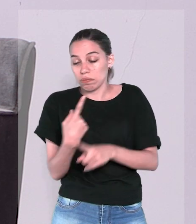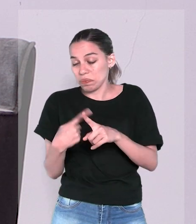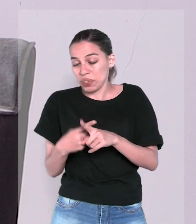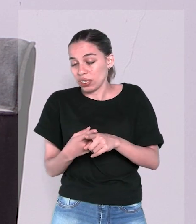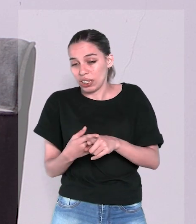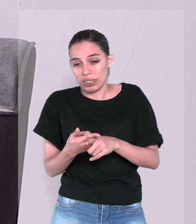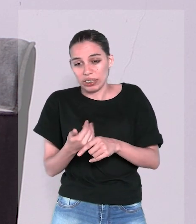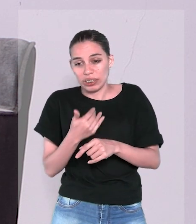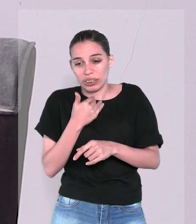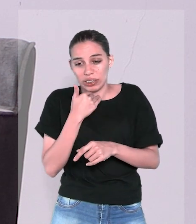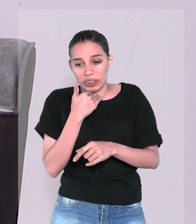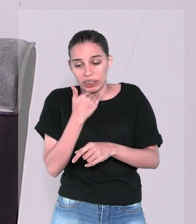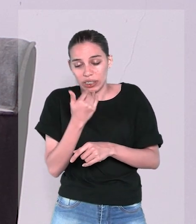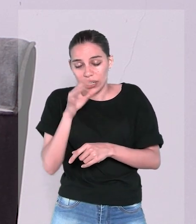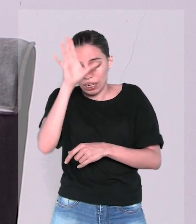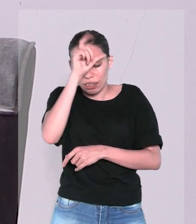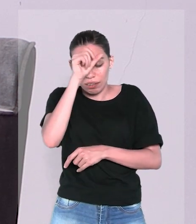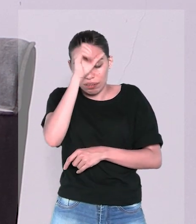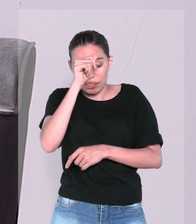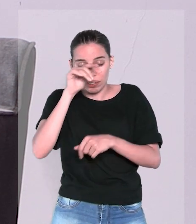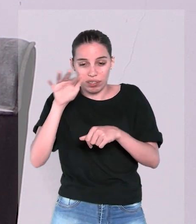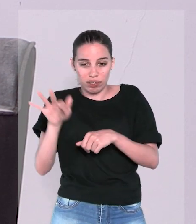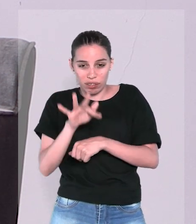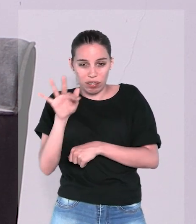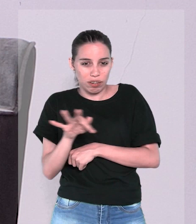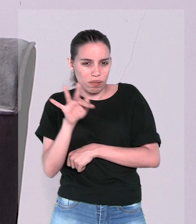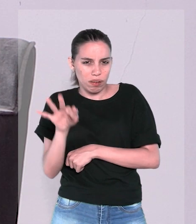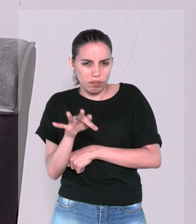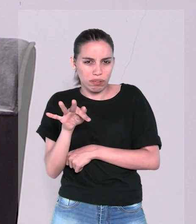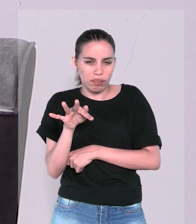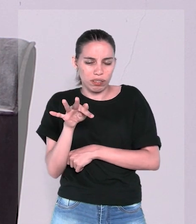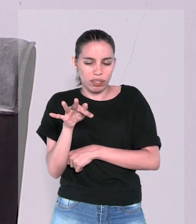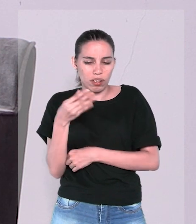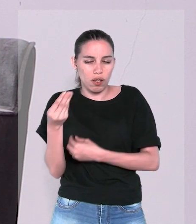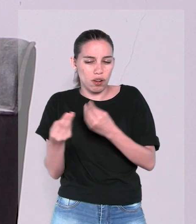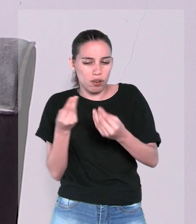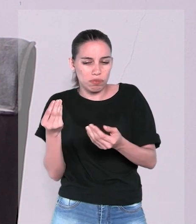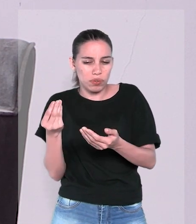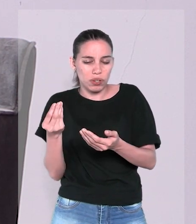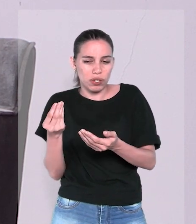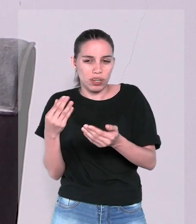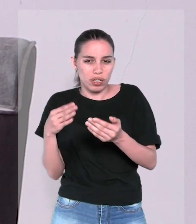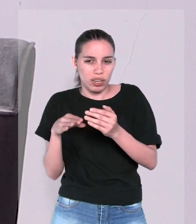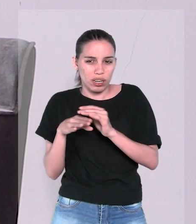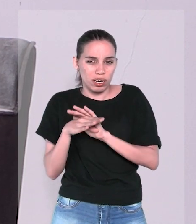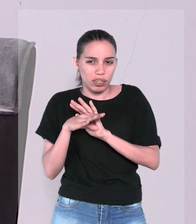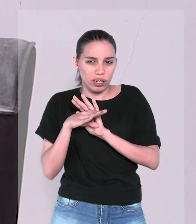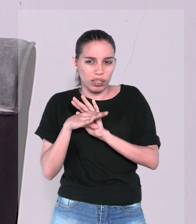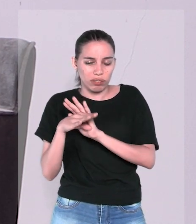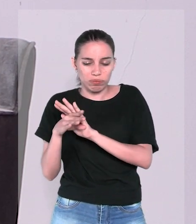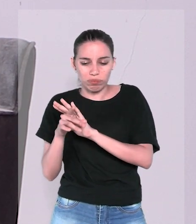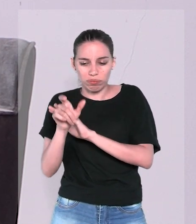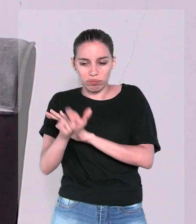uma espécie de escola abstrata, ou seja, não é uma escola que você vê, é uma escola que você projeta. A escola tradicional é